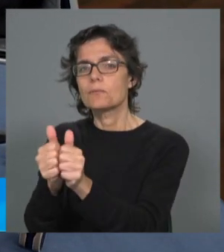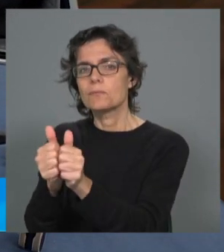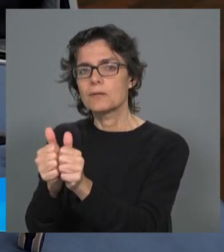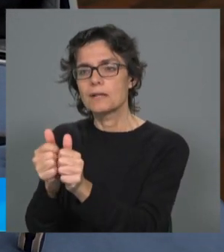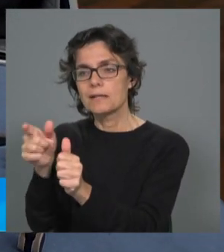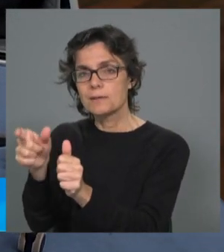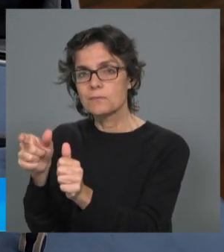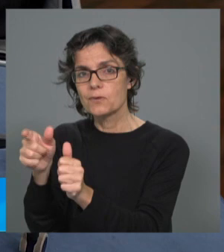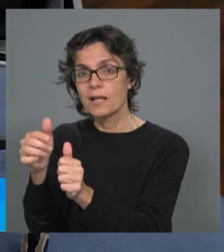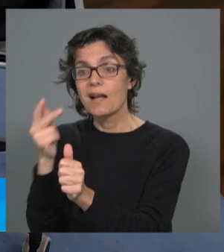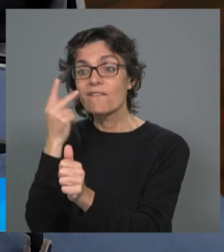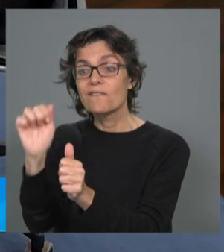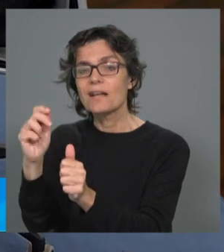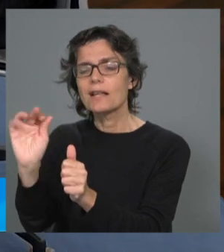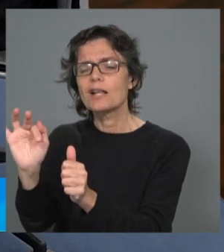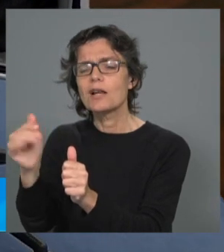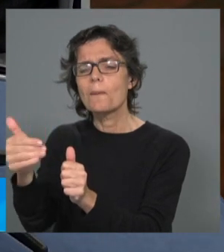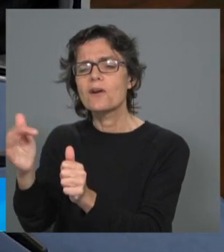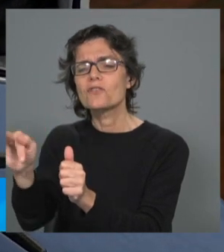apelamos a esta experiência de uma vida.